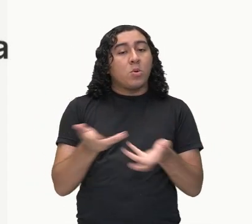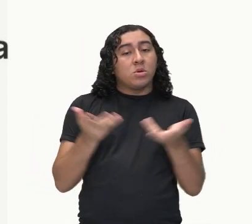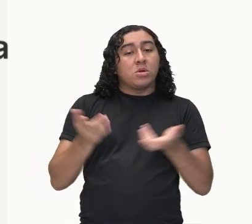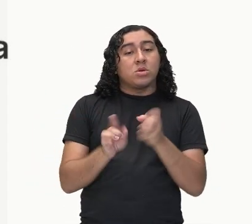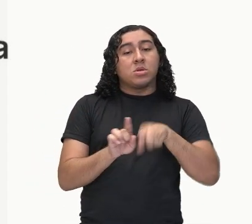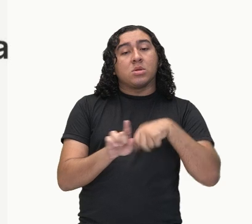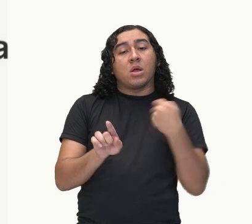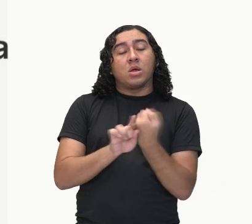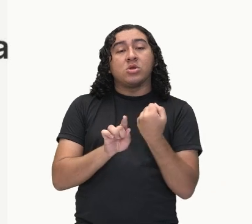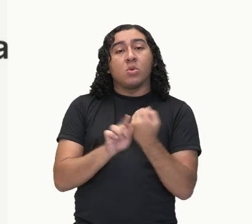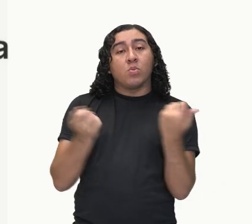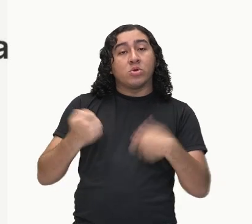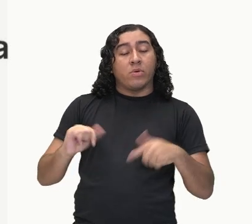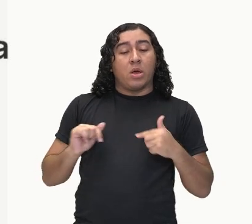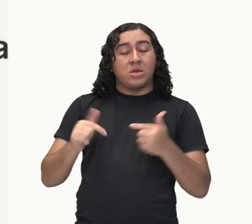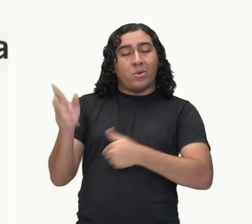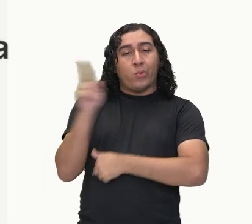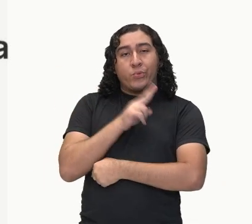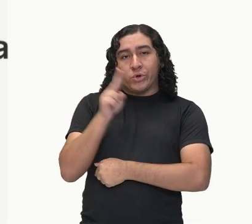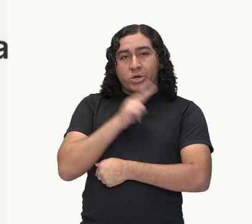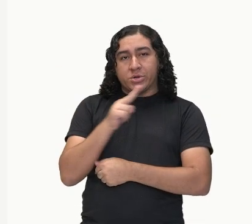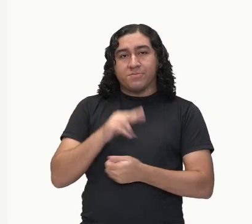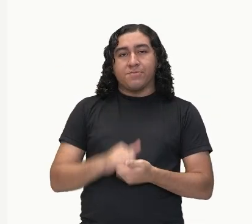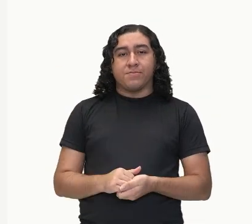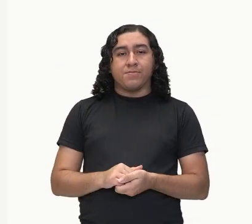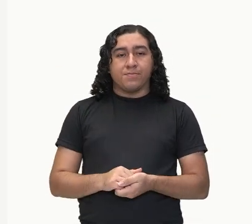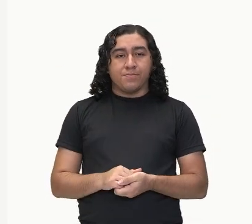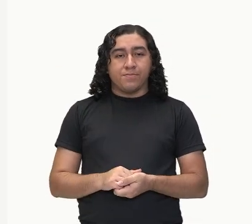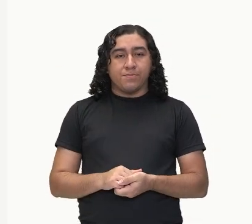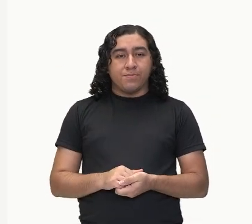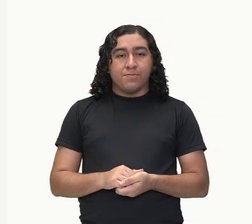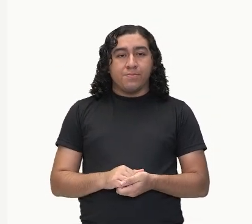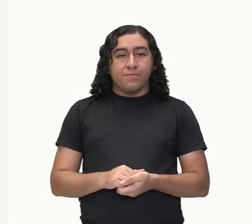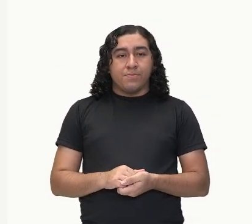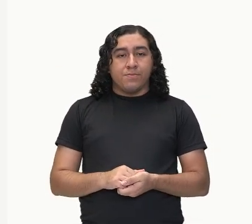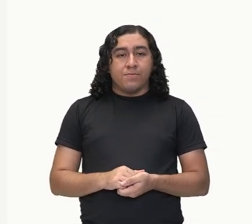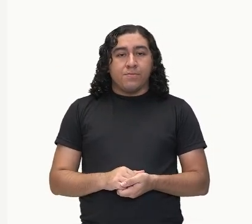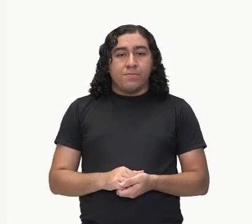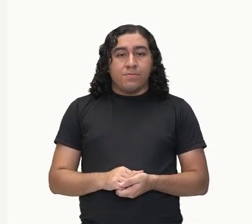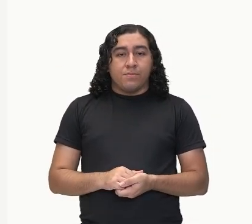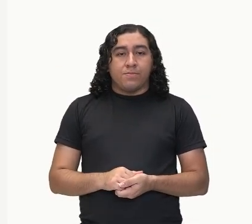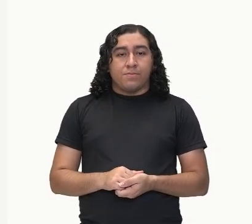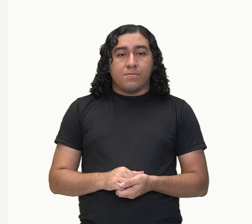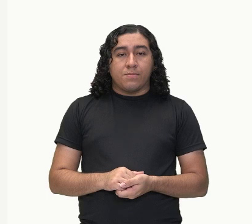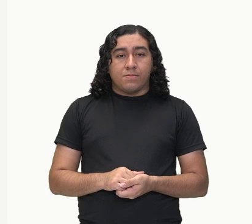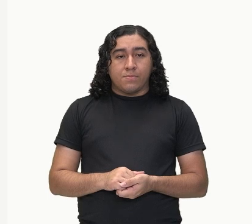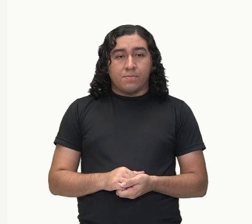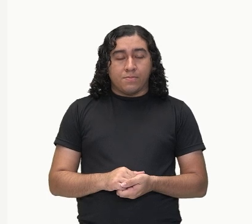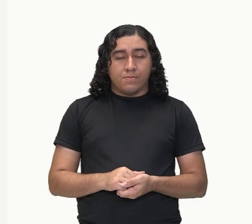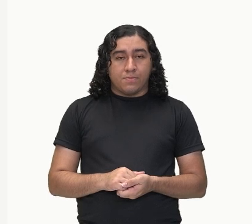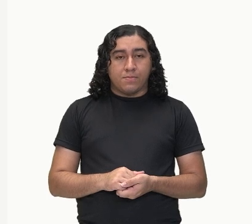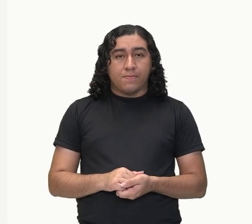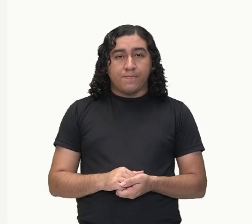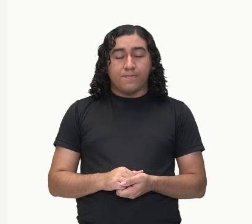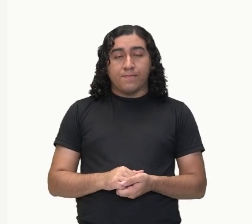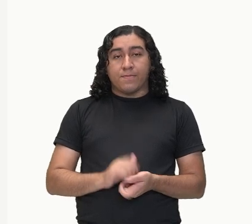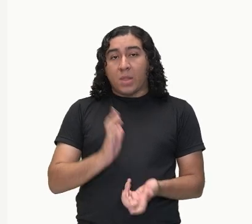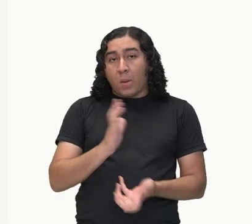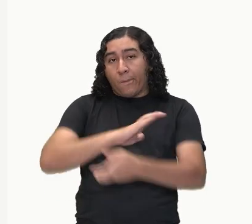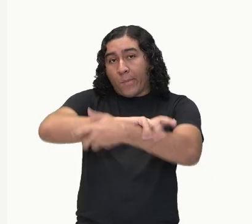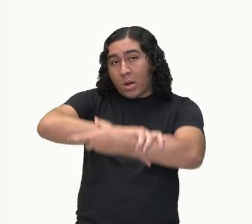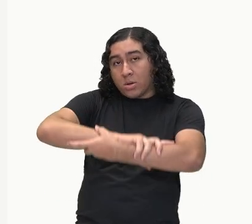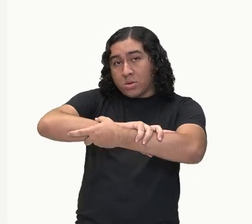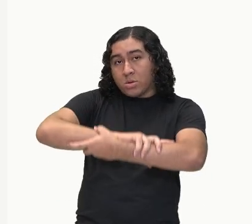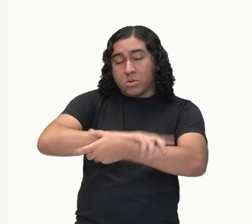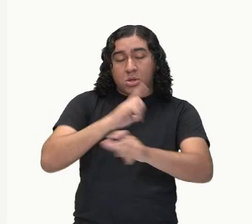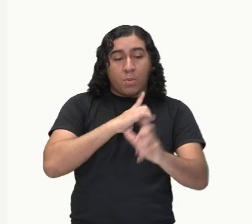mobilizar a sociedade para tomar medidas urgentes. Cooperação e soluções conjuntas são necessárias